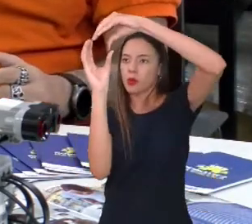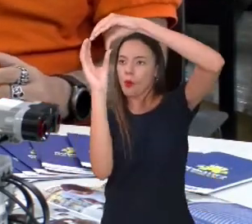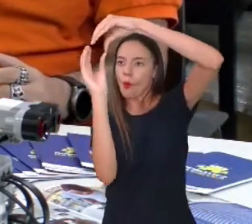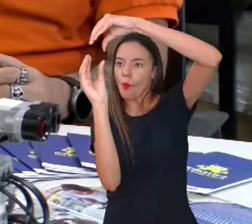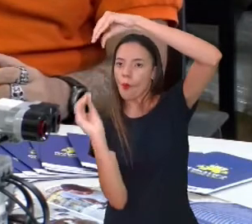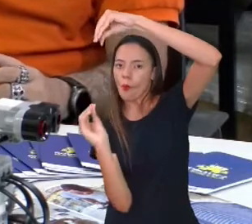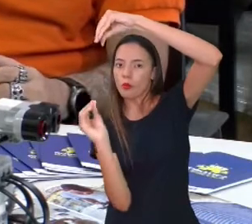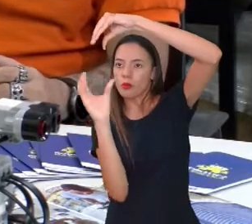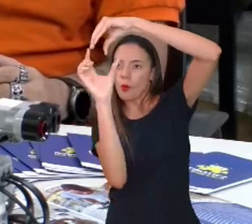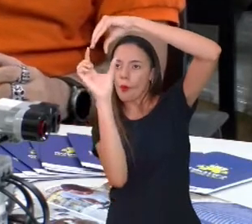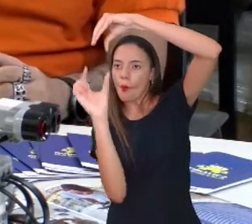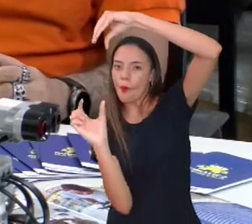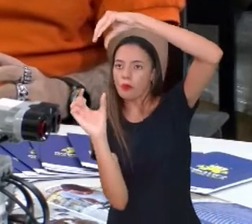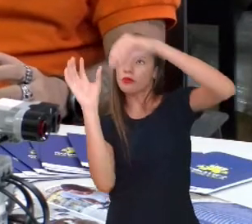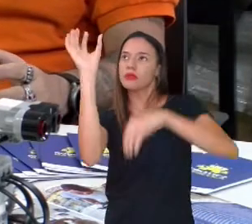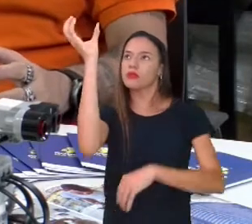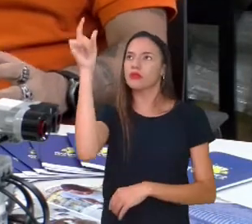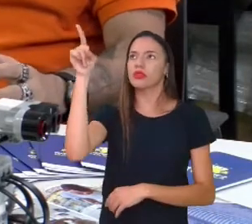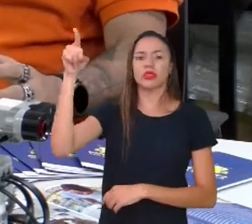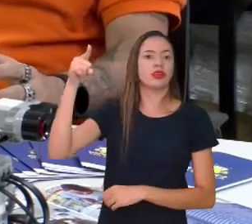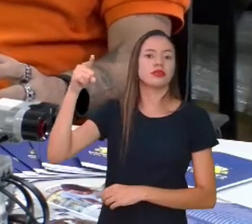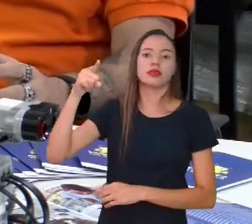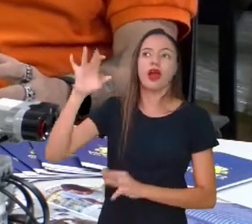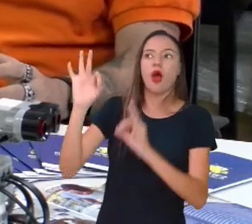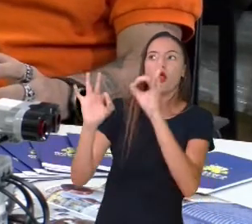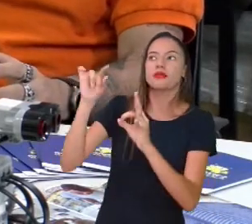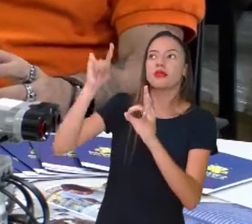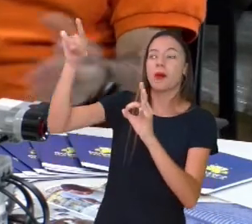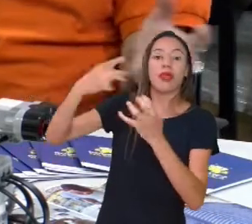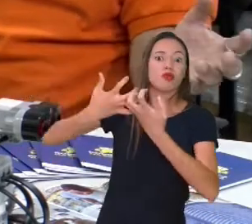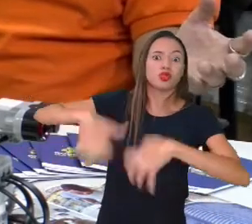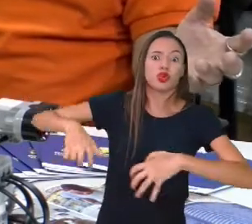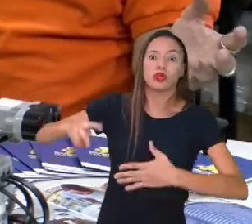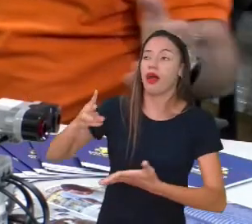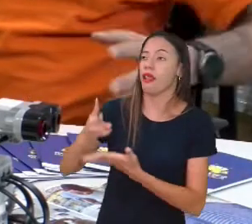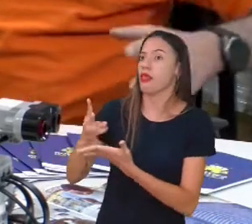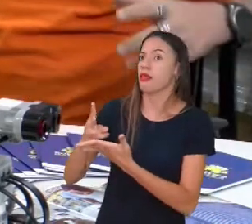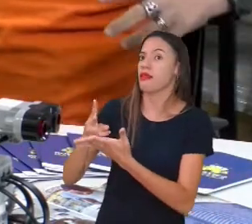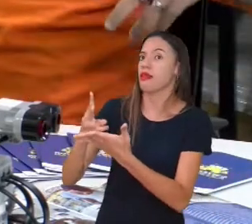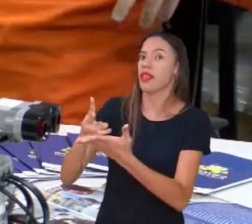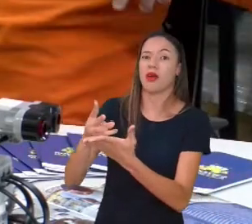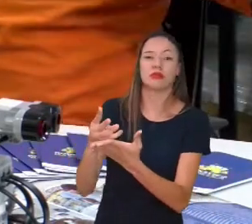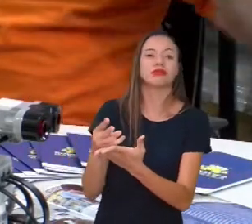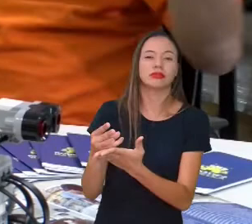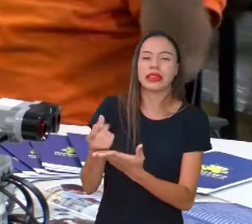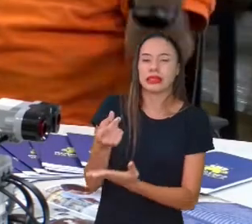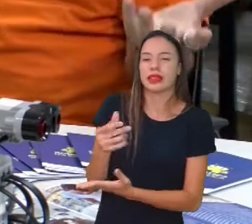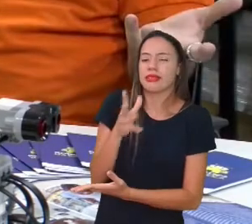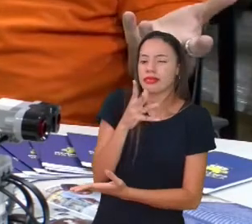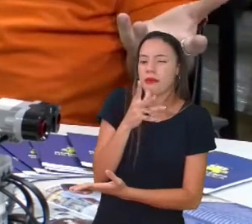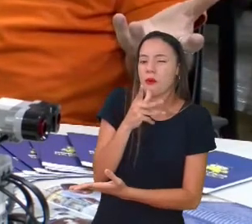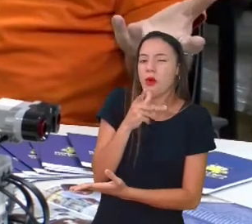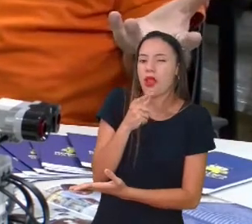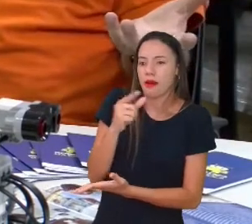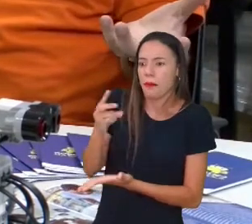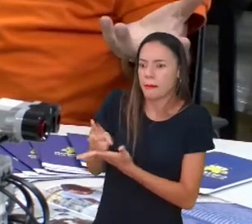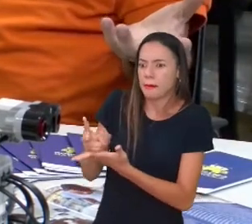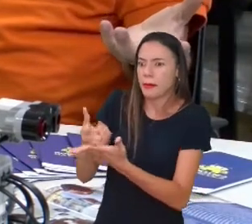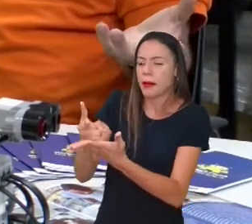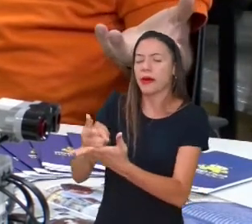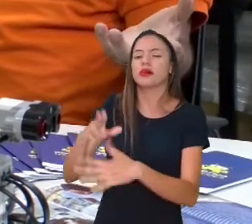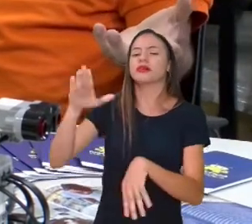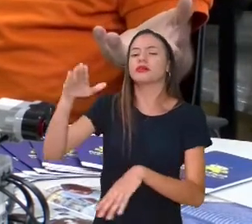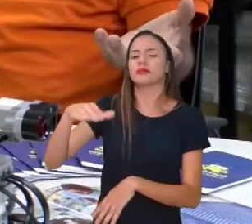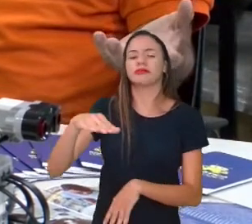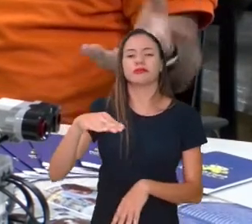funcionar muito tempo, né? Então começou-se a se pensar, se a gente passar a produzir esse quanto tipo tempo de mais